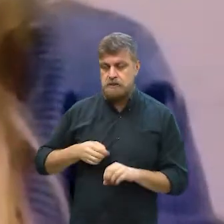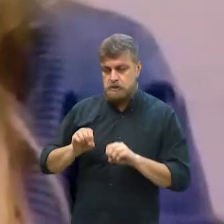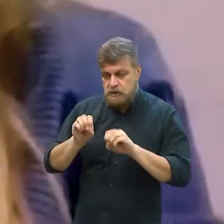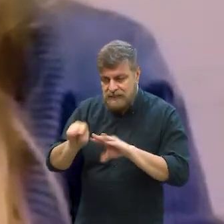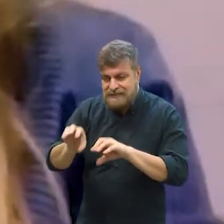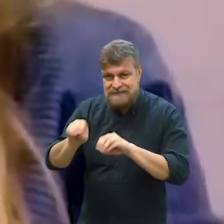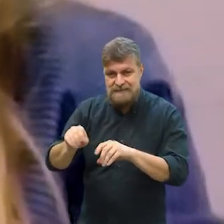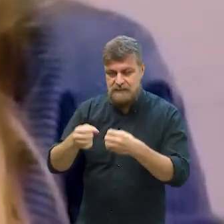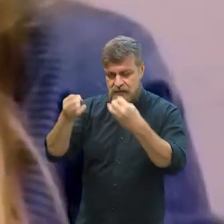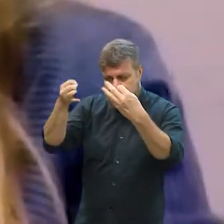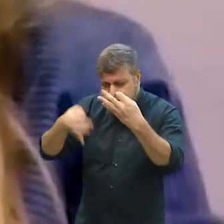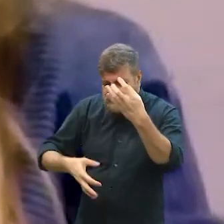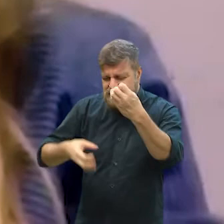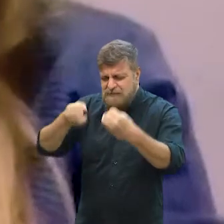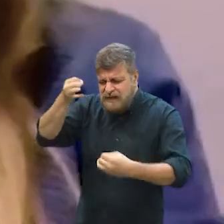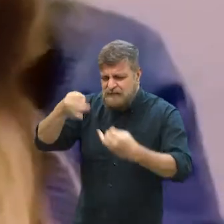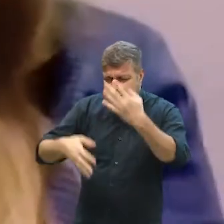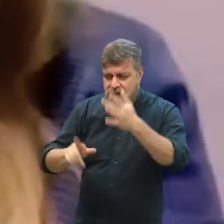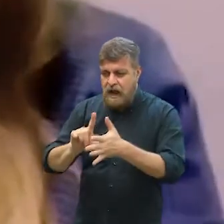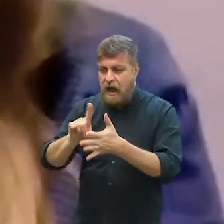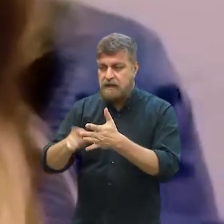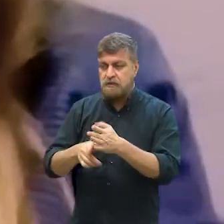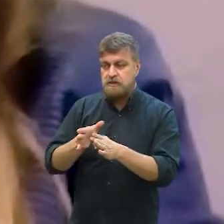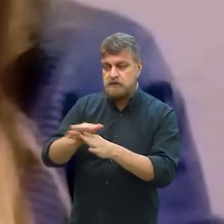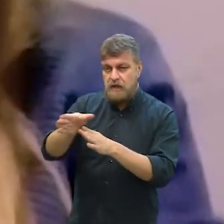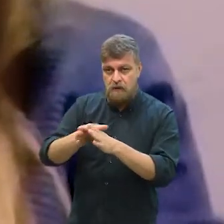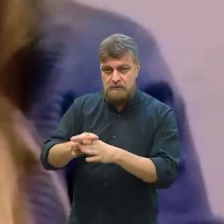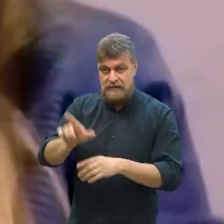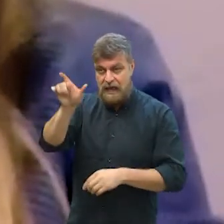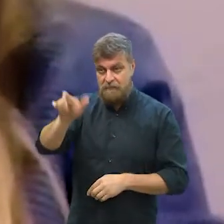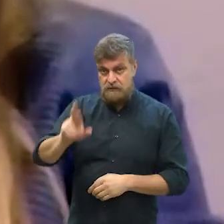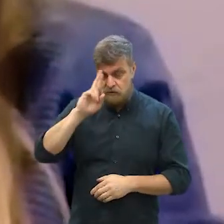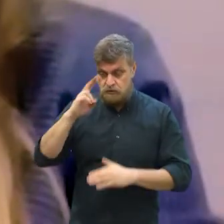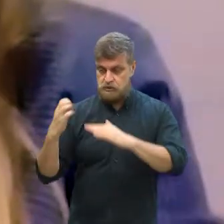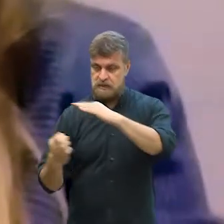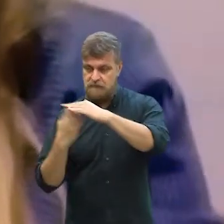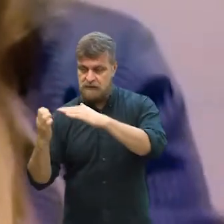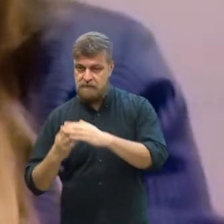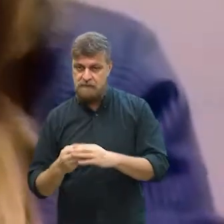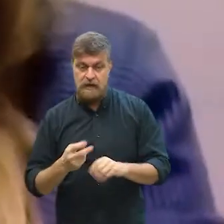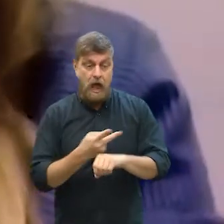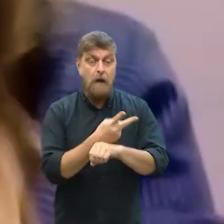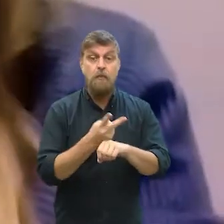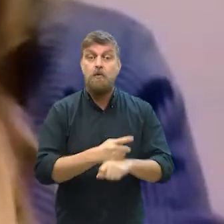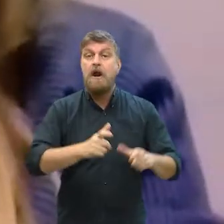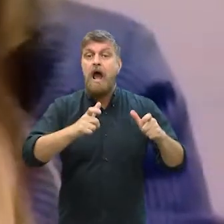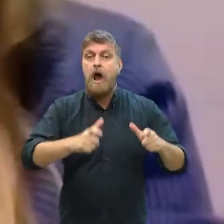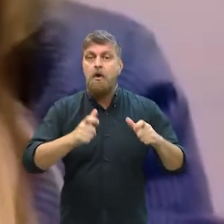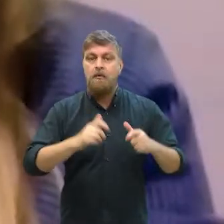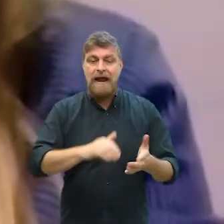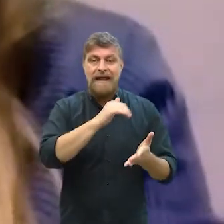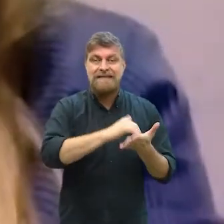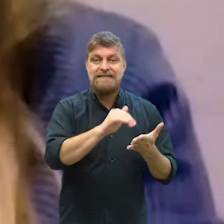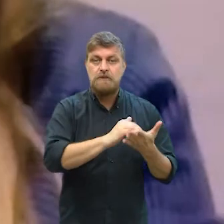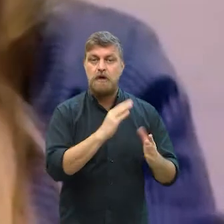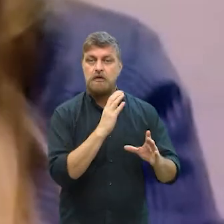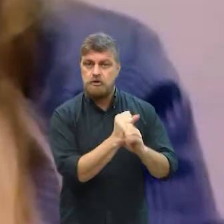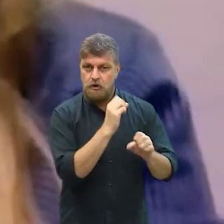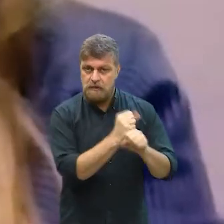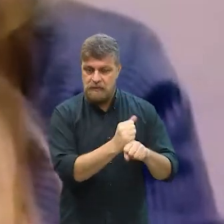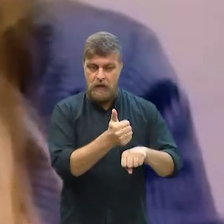de instrução, de orientação inicial, depois a gente sugere que o empresário procure um escritório de contabilidade, né,